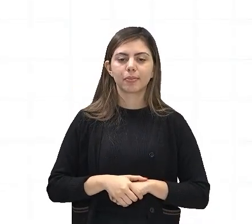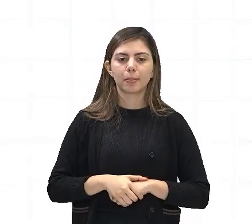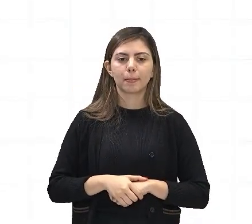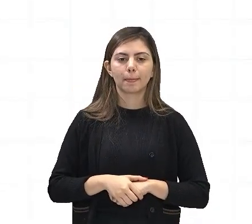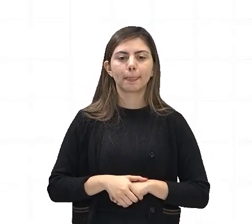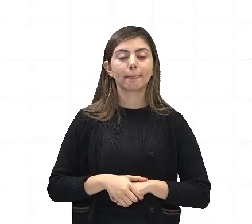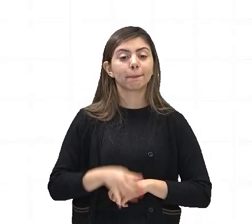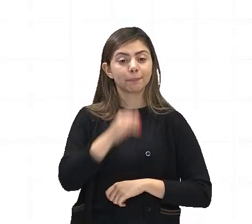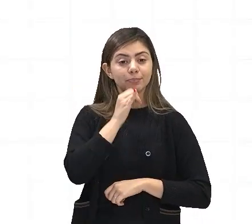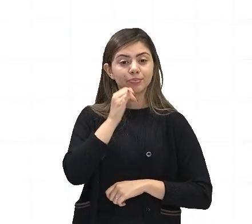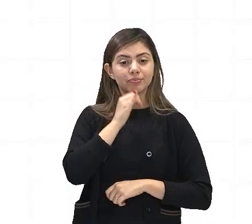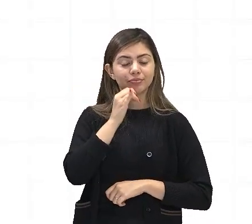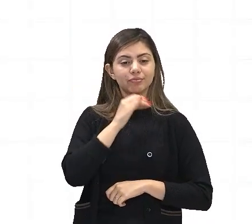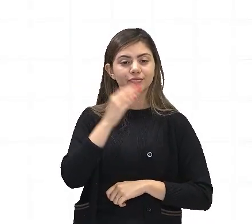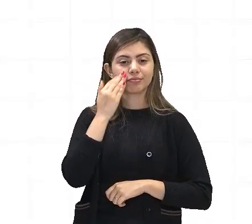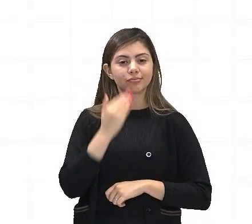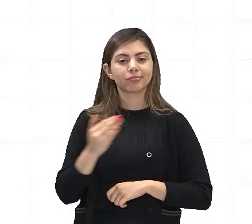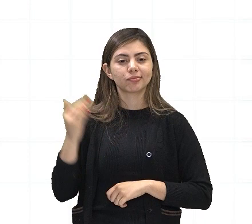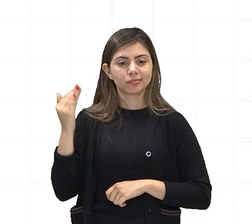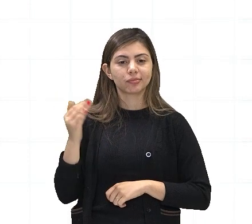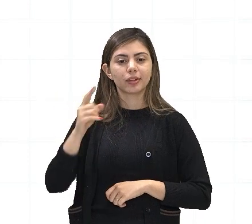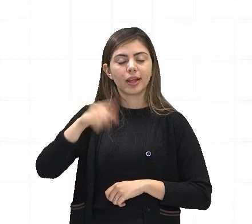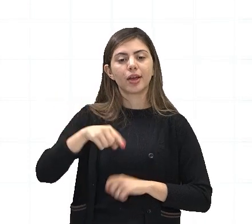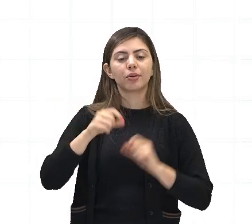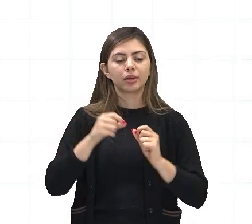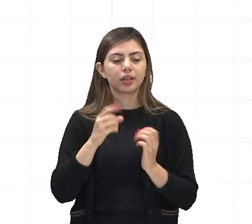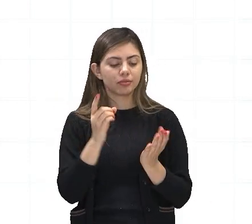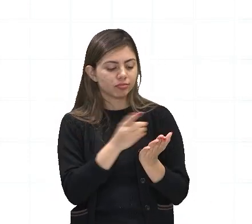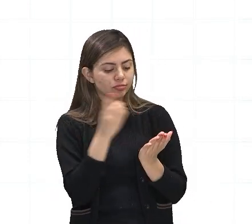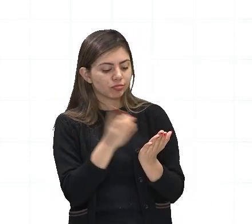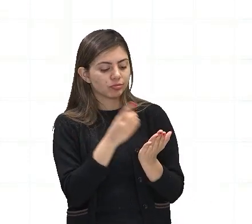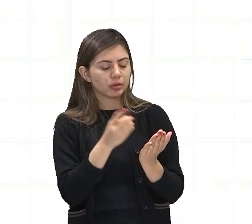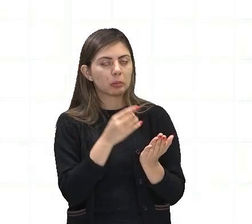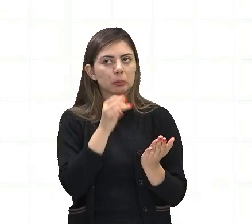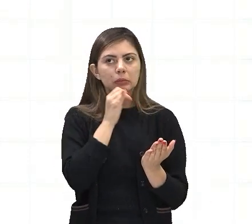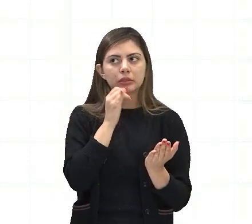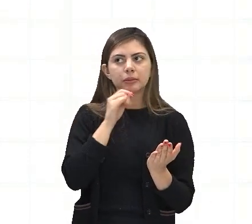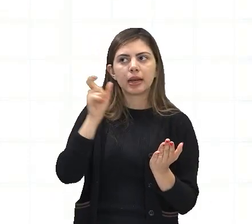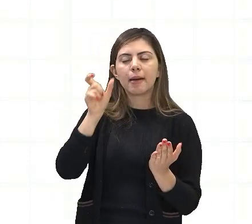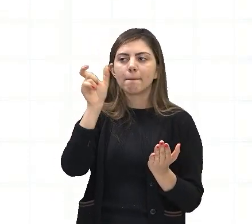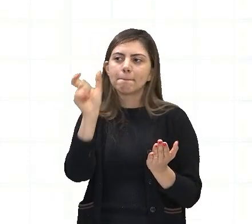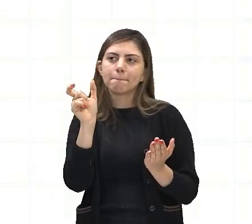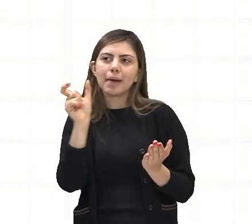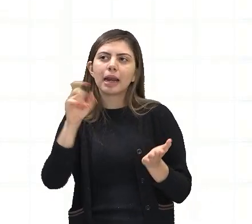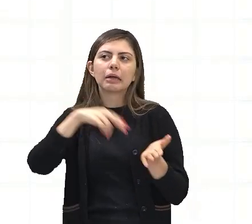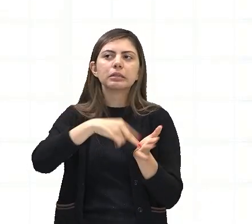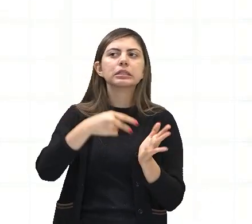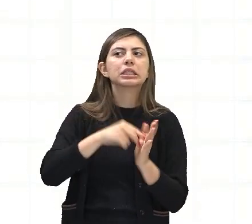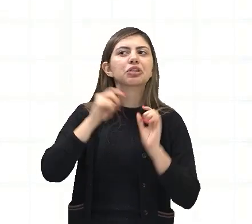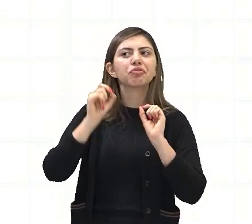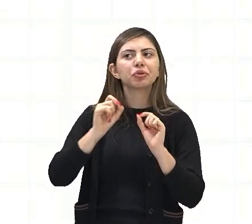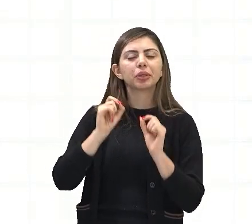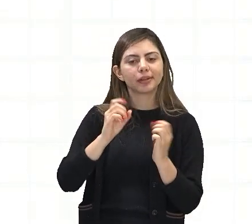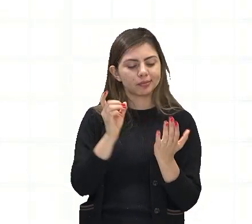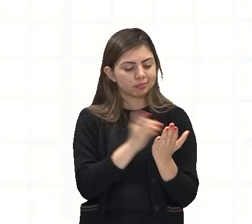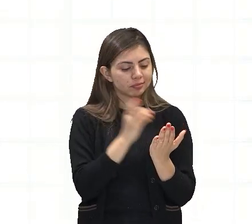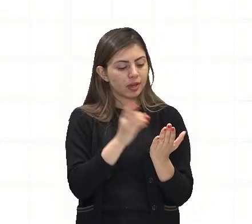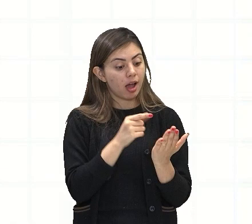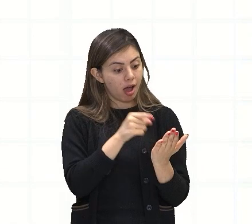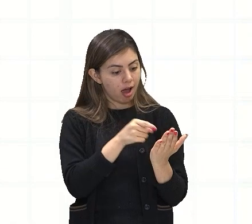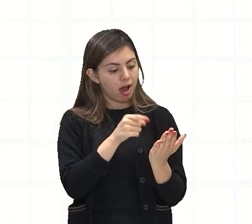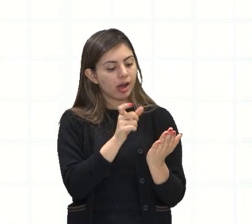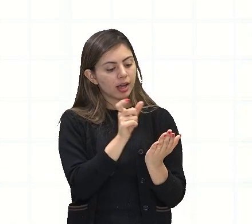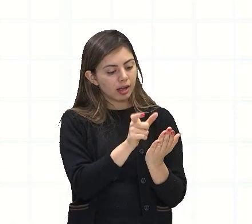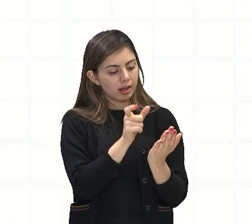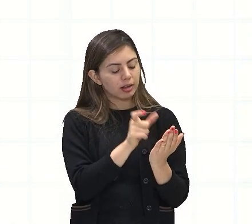Quais são os exemplos que nós temos aí? O verbete dicionário, você vai lá no dicionário, quero saber o sentido da palavra tal, está lá, né? Já está